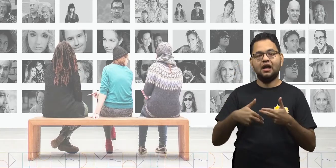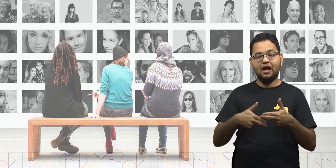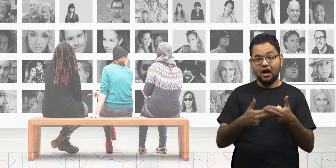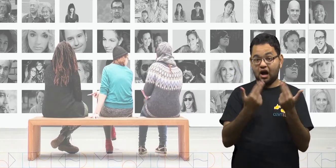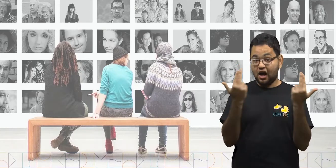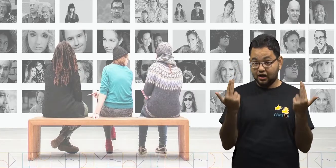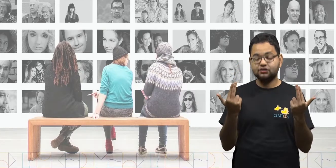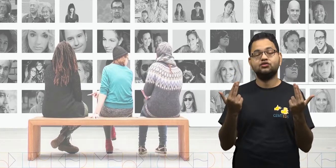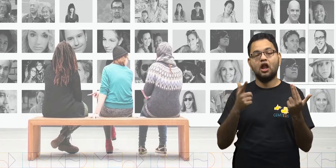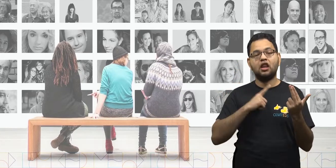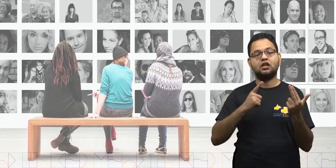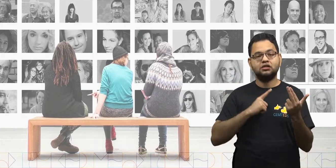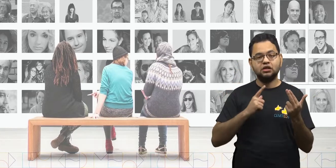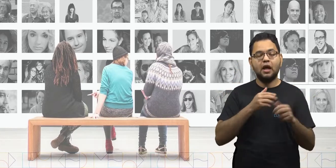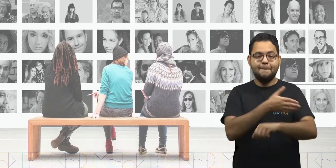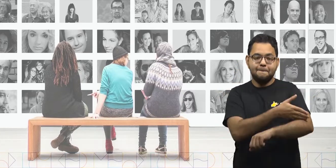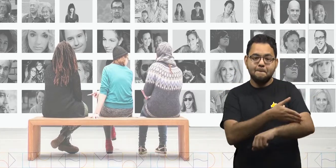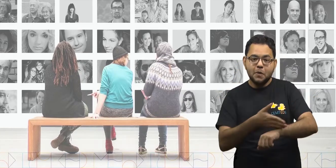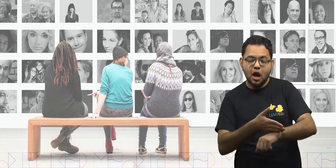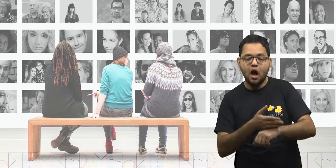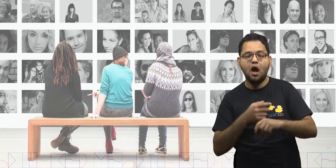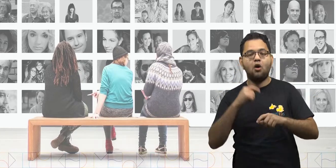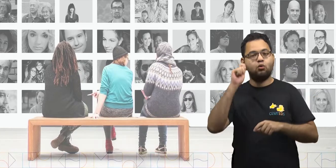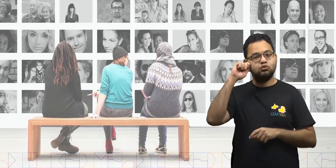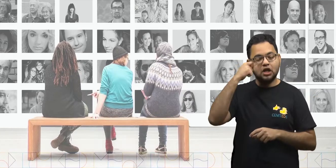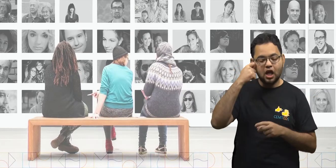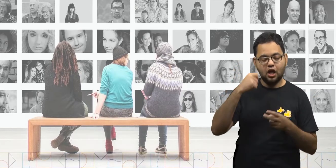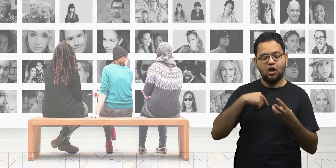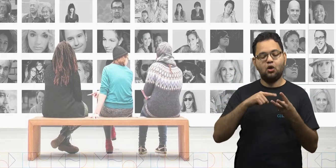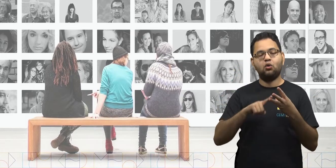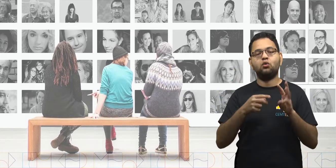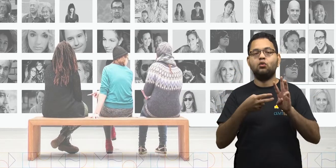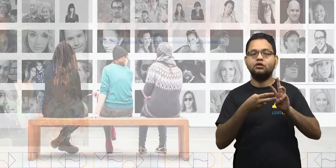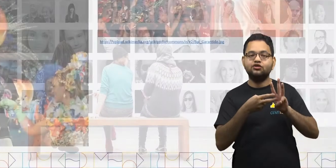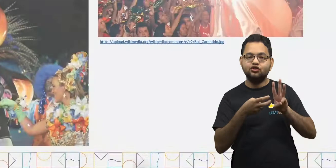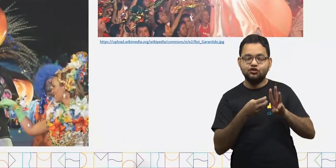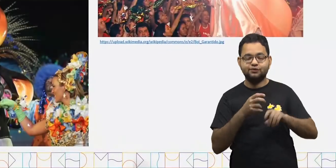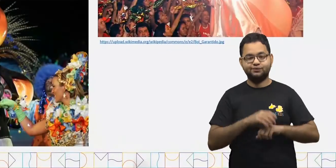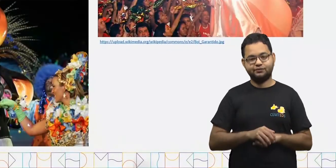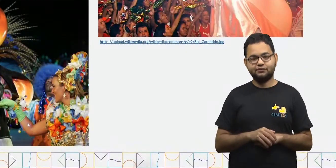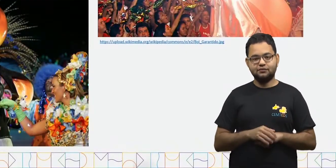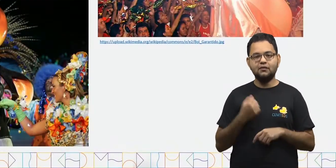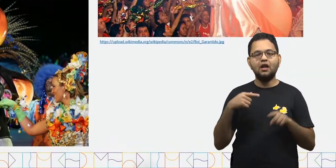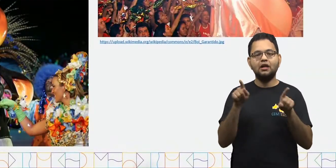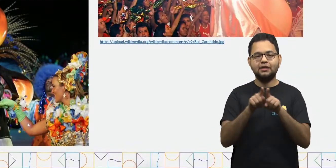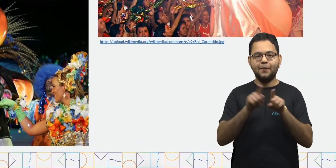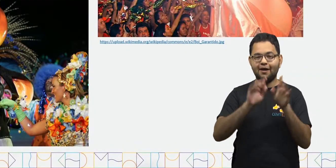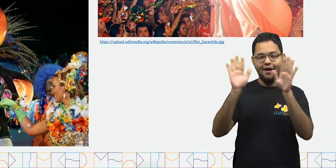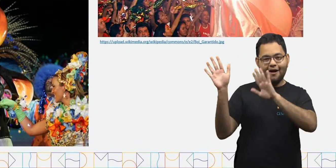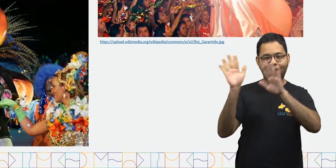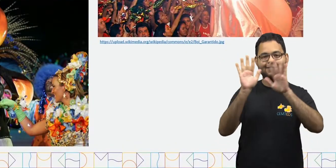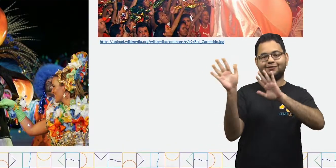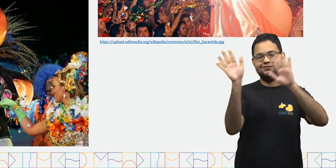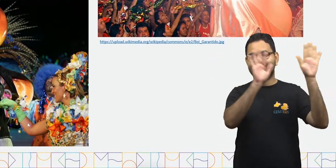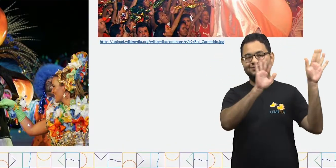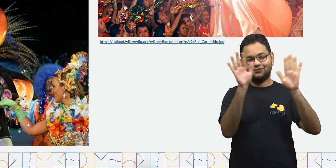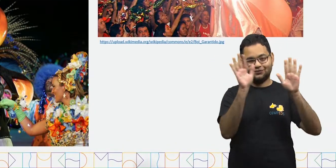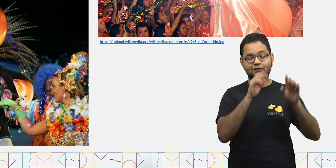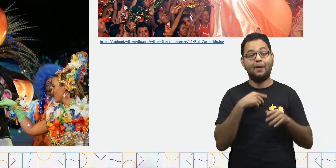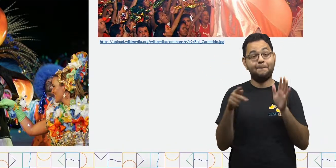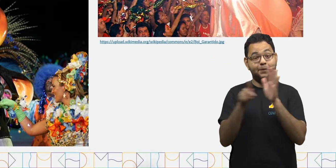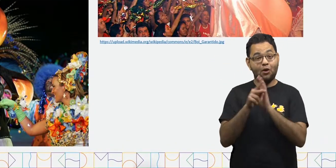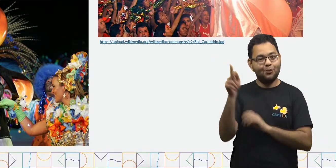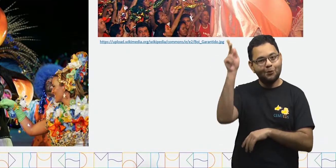por negros, indígenas e brancos. Olha, que lindo, gente! O boi-bumbá está presente no Festival